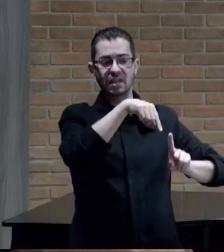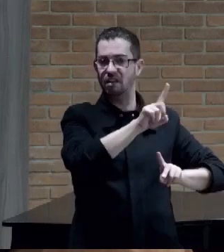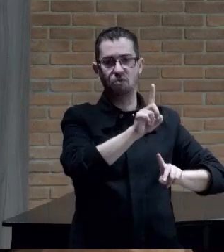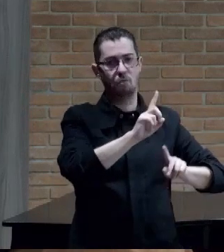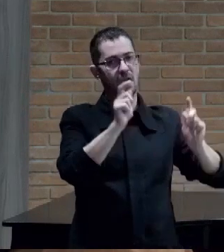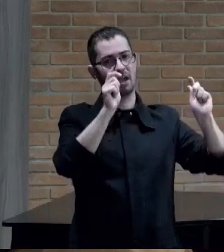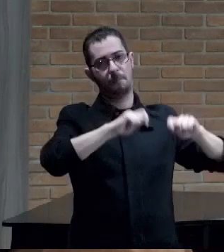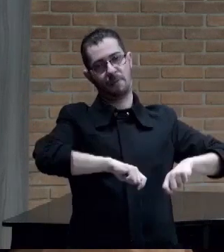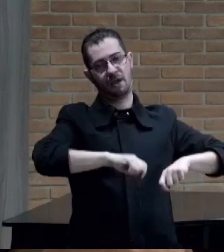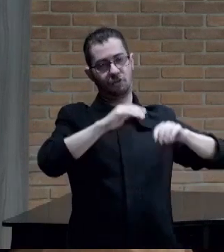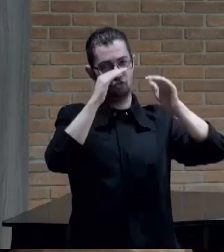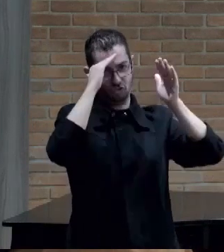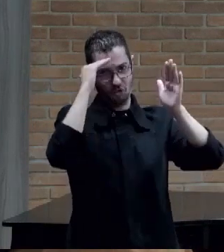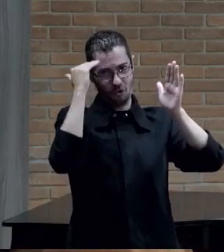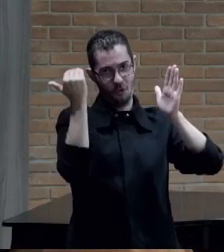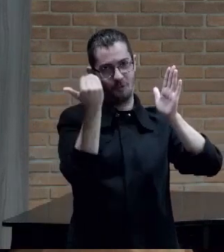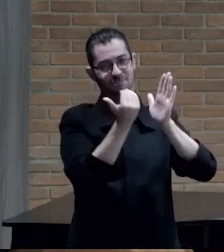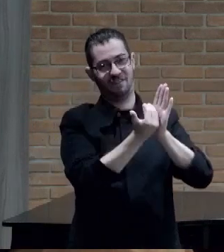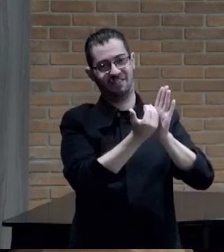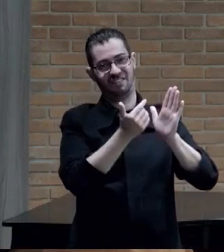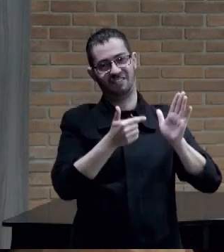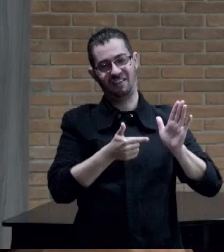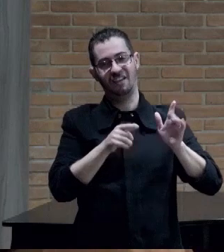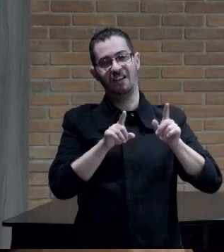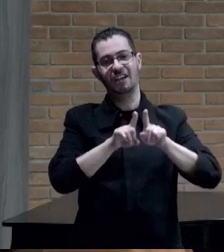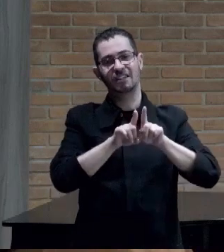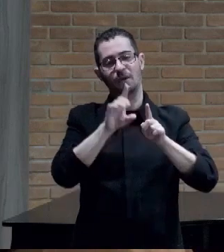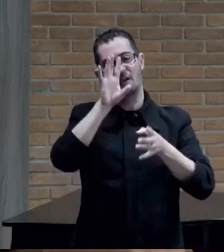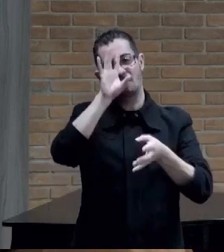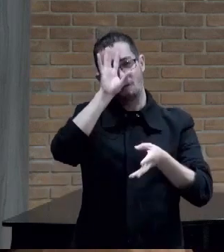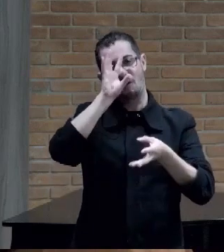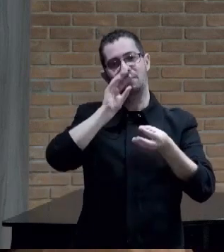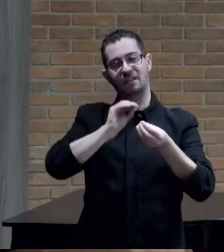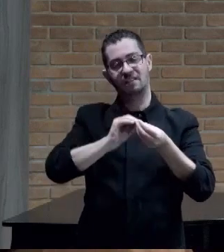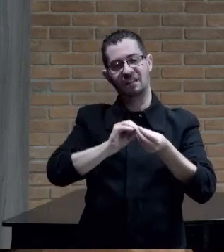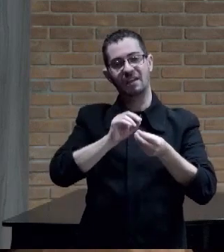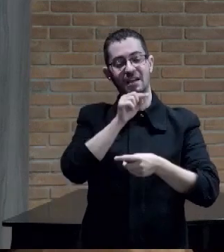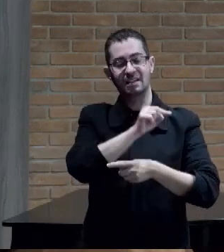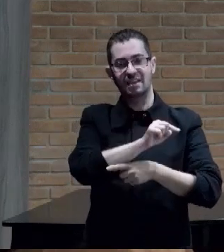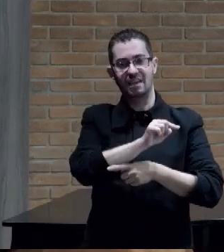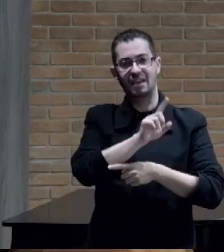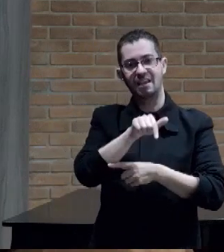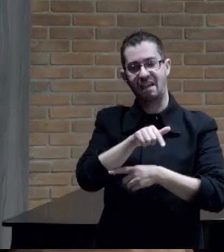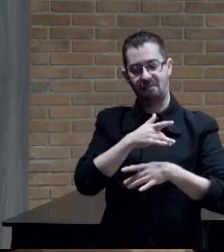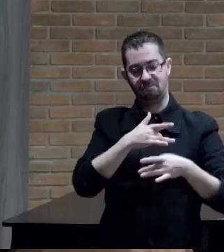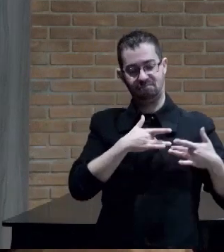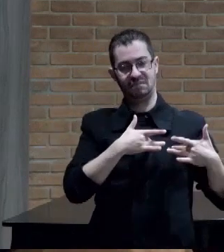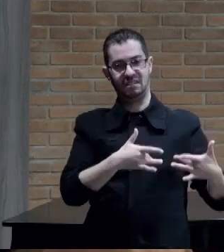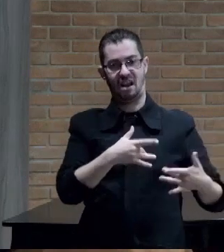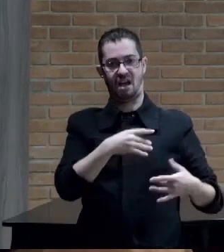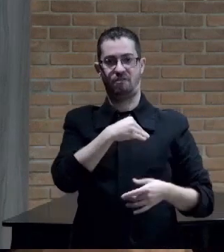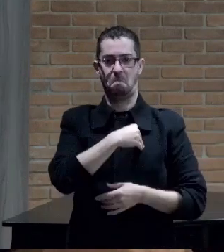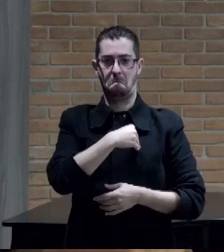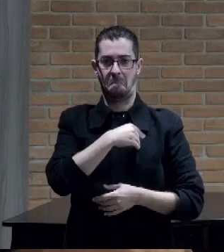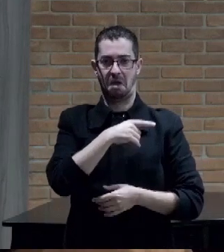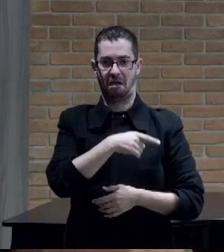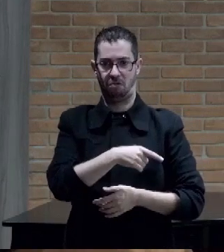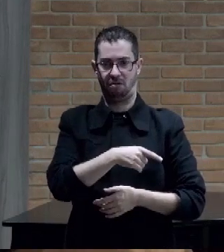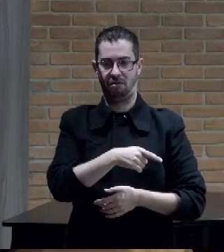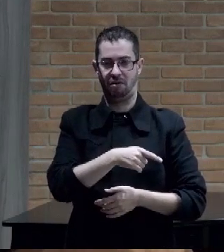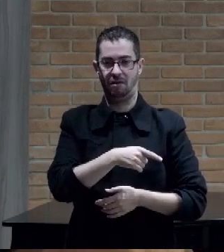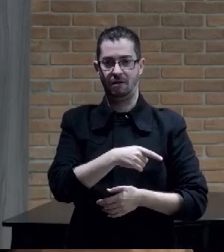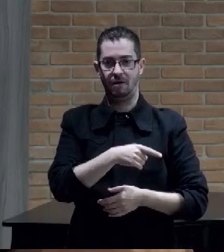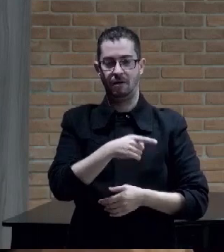de cumpri-la e, por conseguinte, compreender que ele é um miserável pecador. Uma pessoa